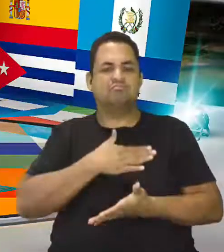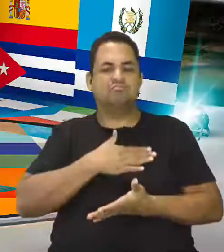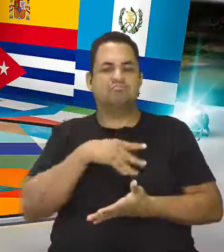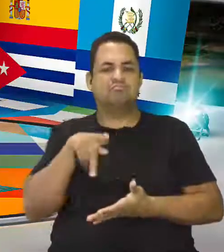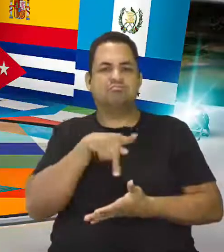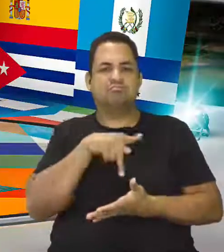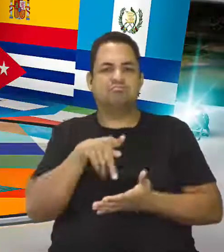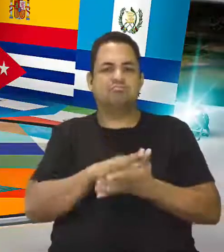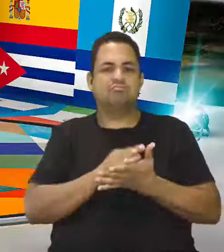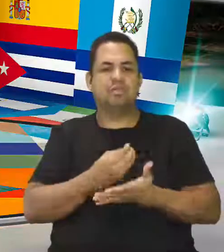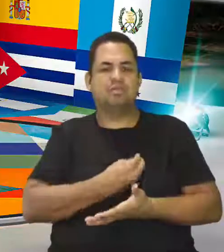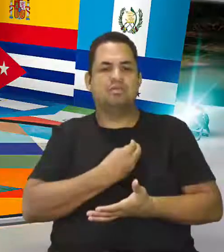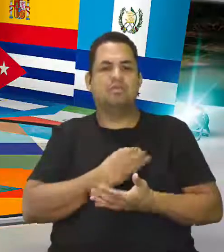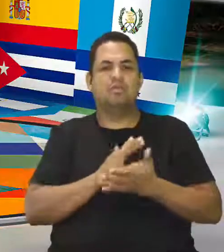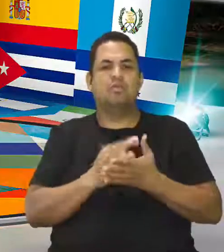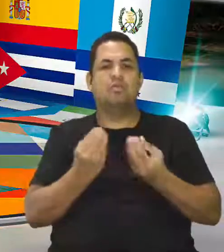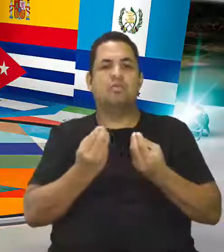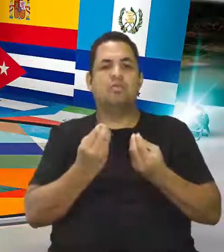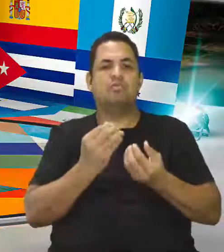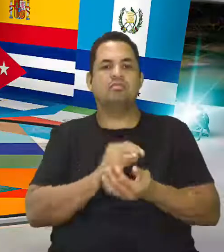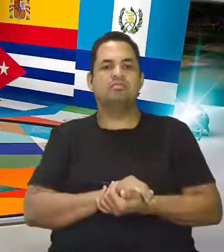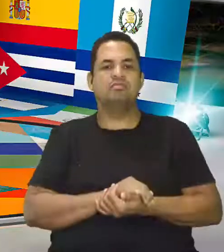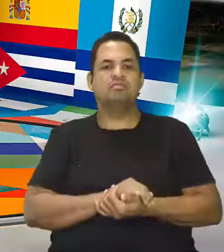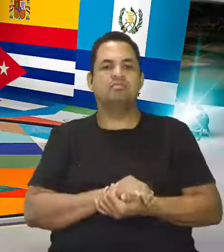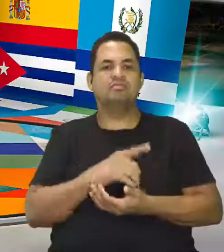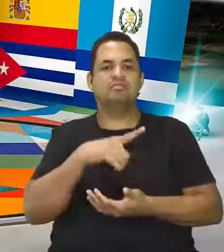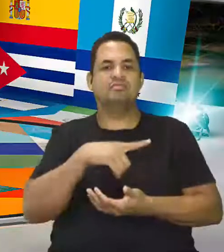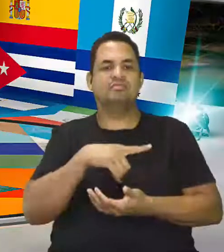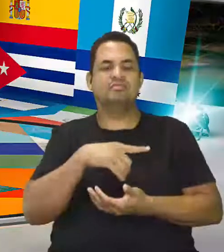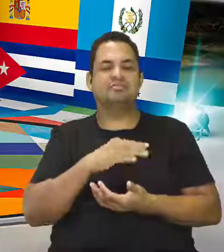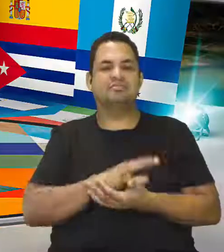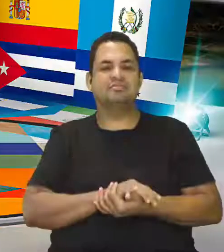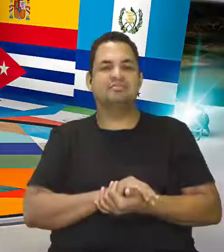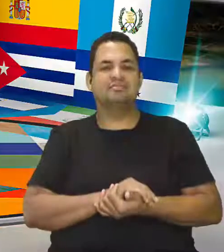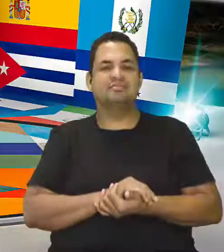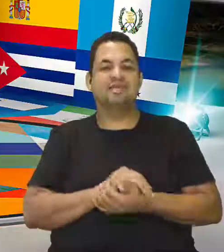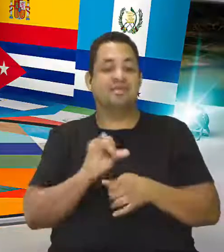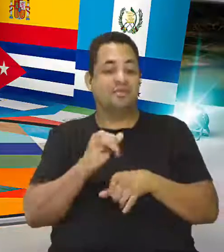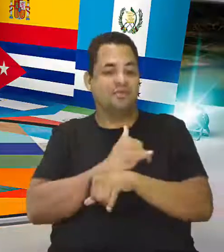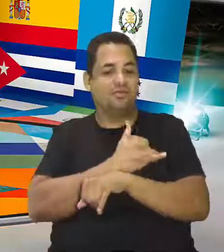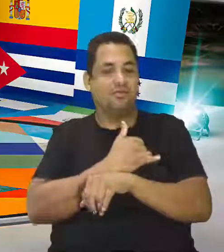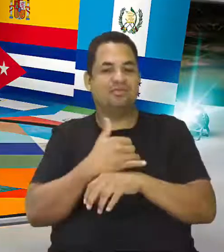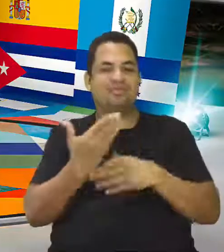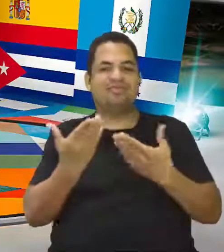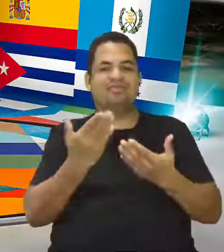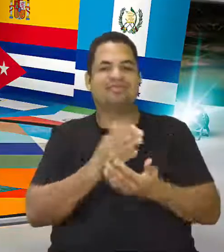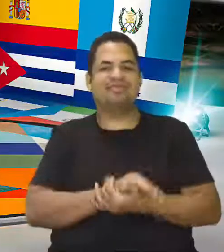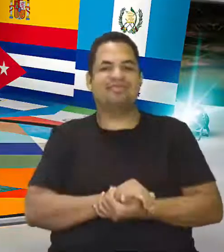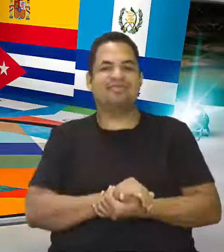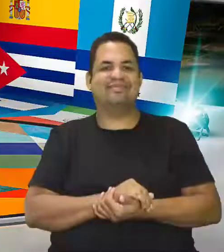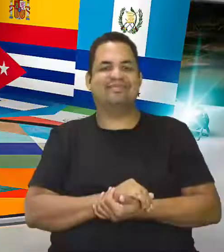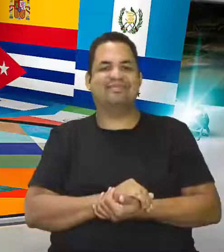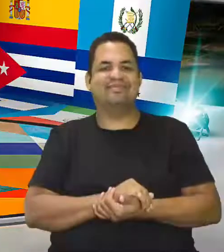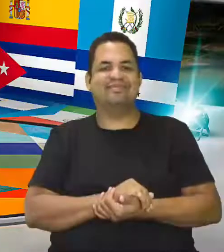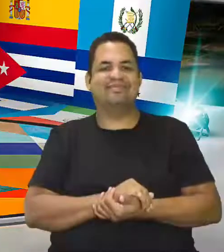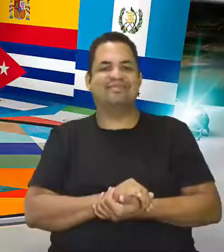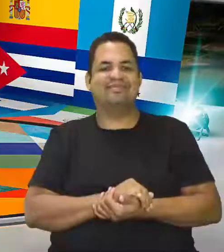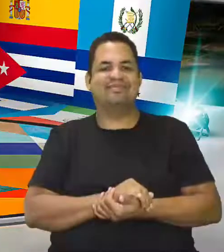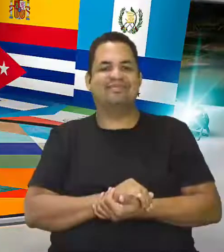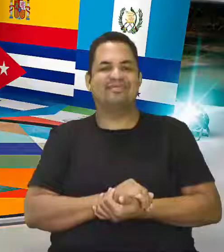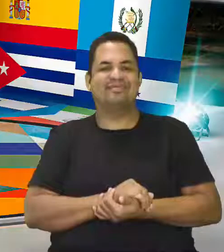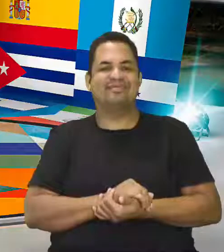presencial, como eu vou fazer? Existem os comentários do YouTube. Então, galera, é só